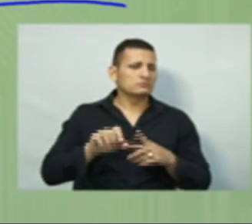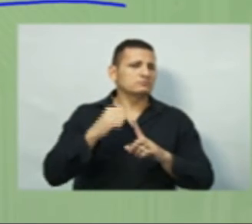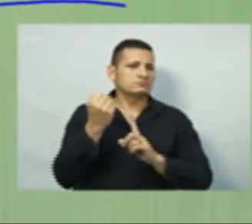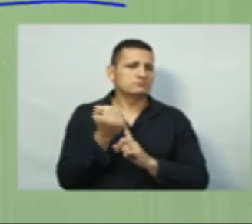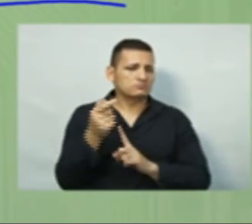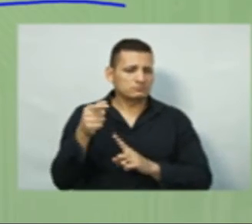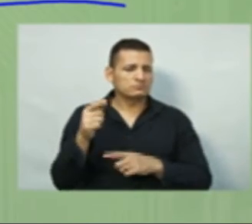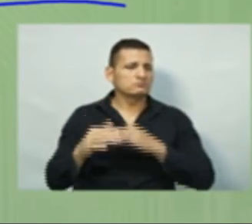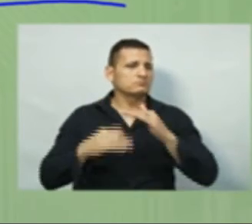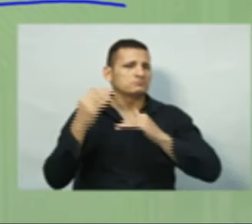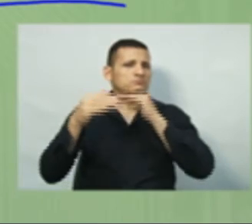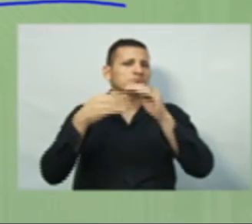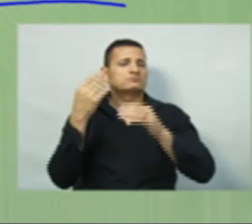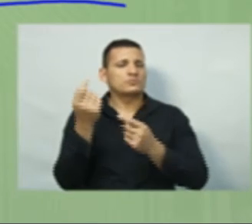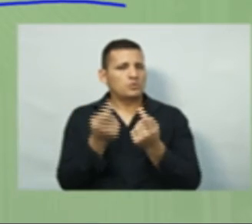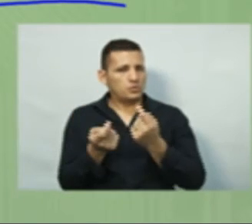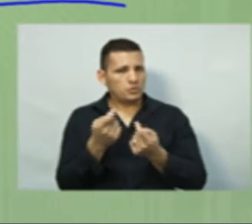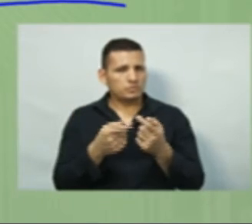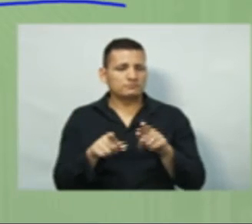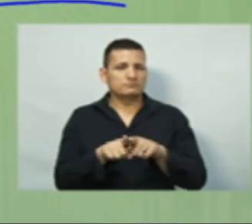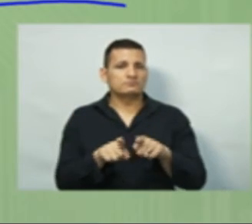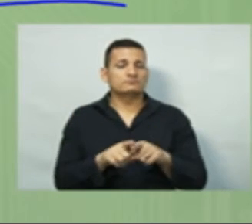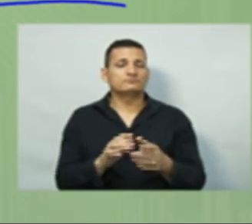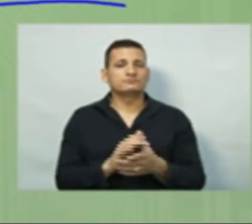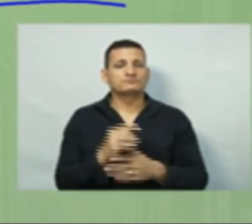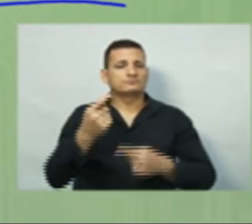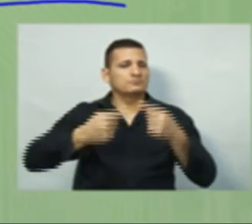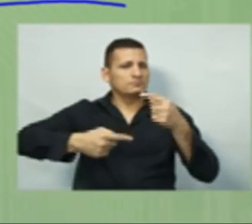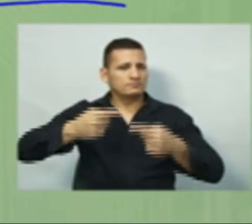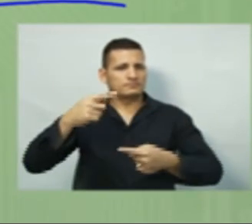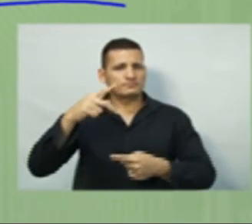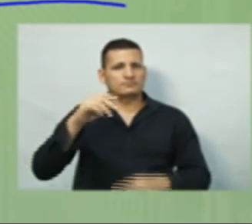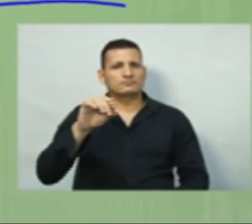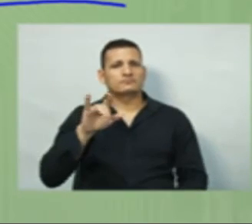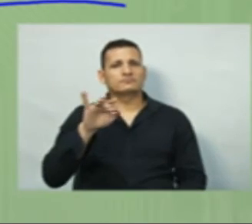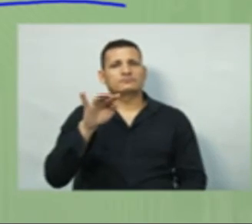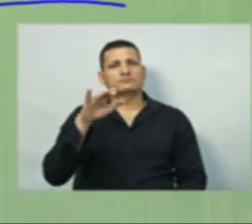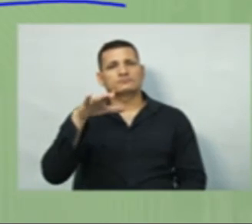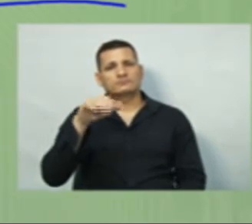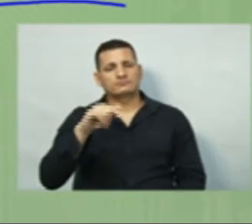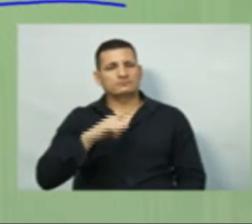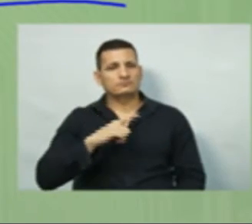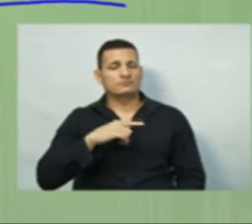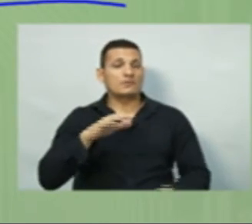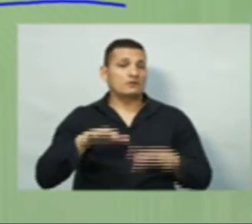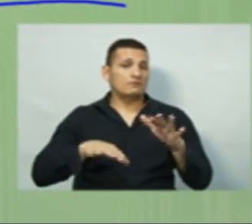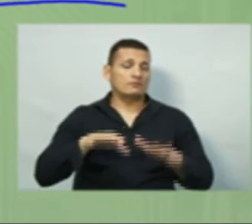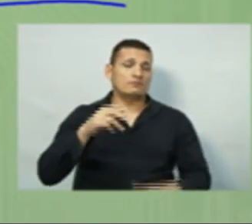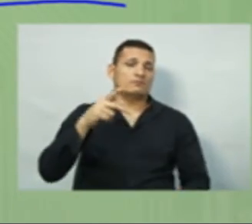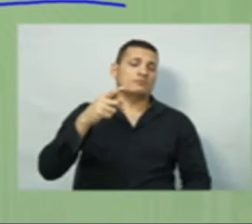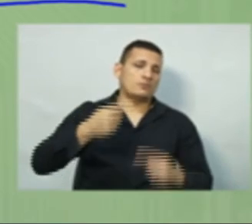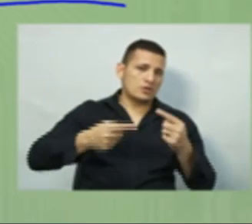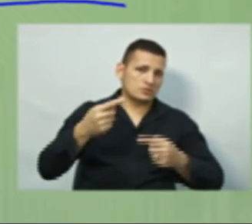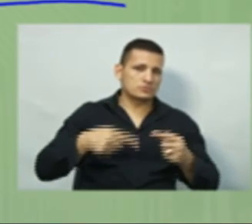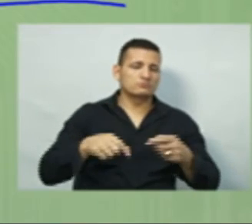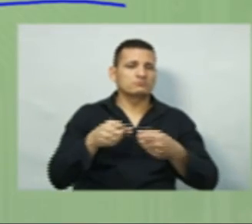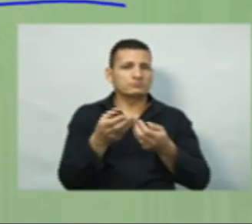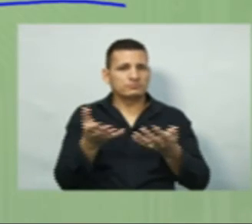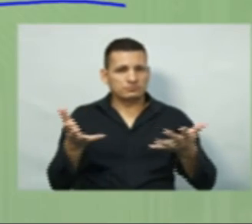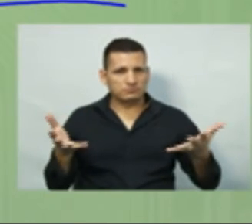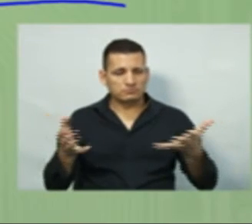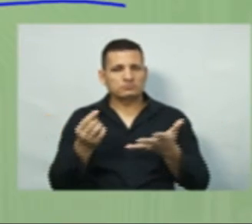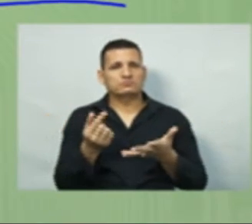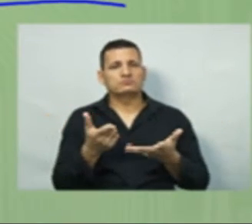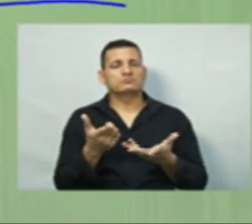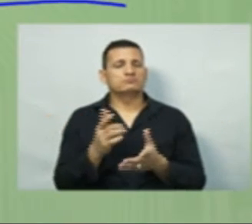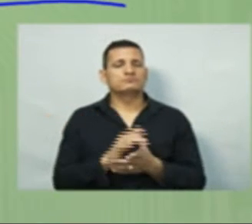desenvolver economicamente. A gente tem também políticas que nos ajudam, às vezes uma política de distribuição de renda, uma política de tributação